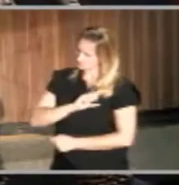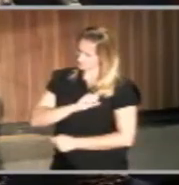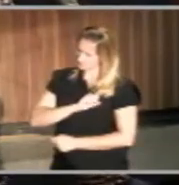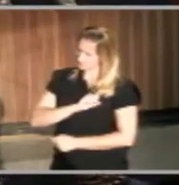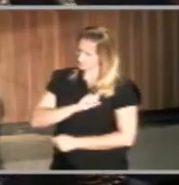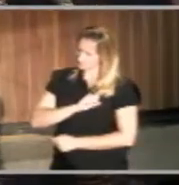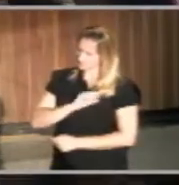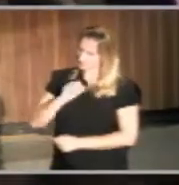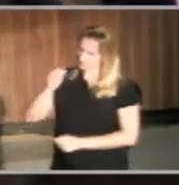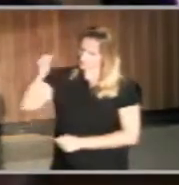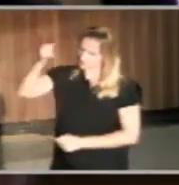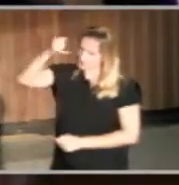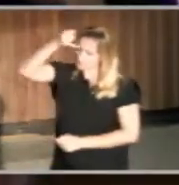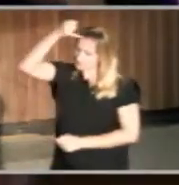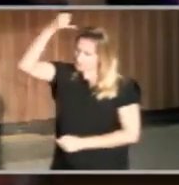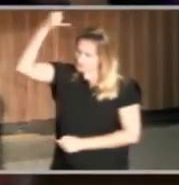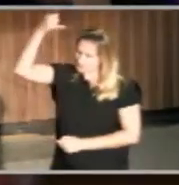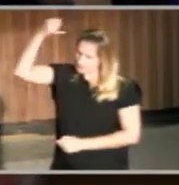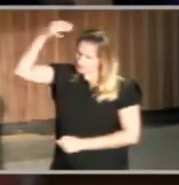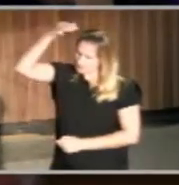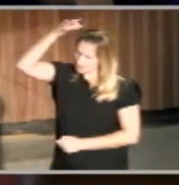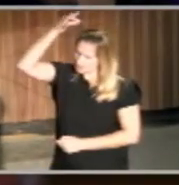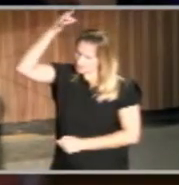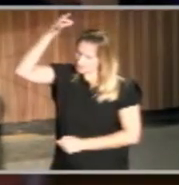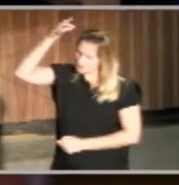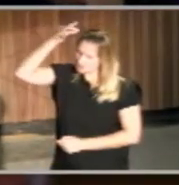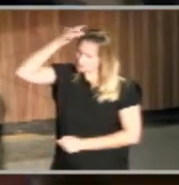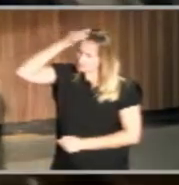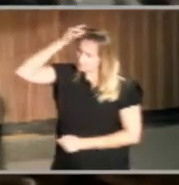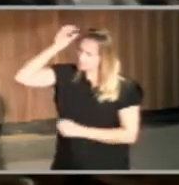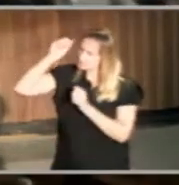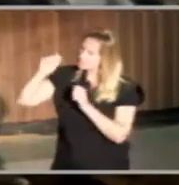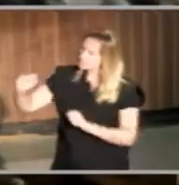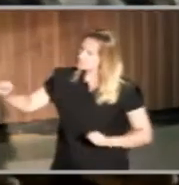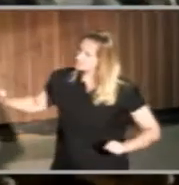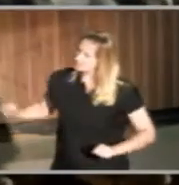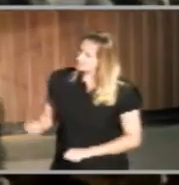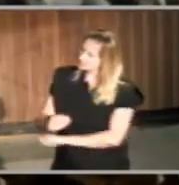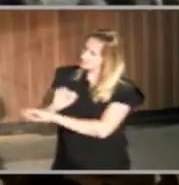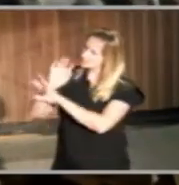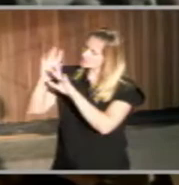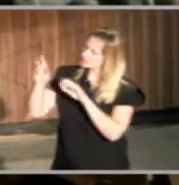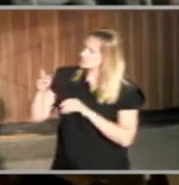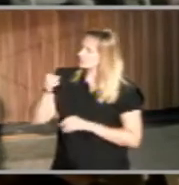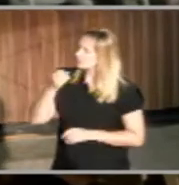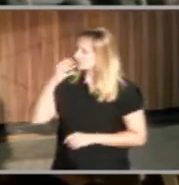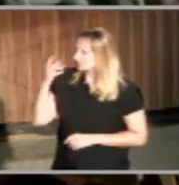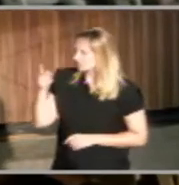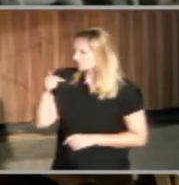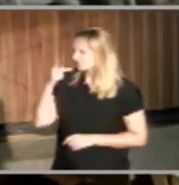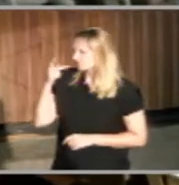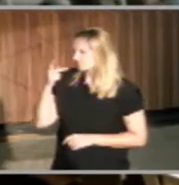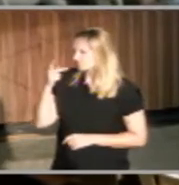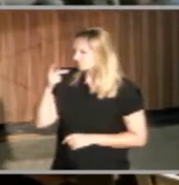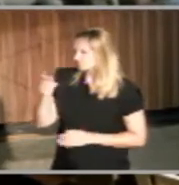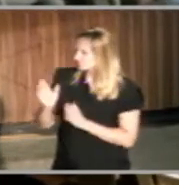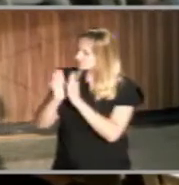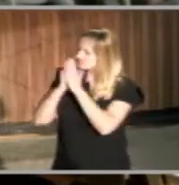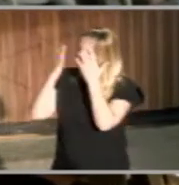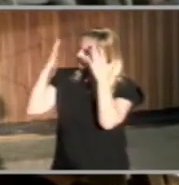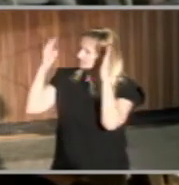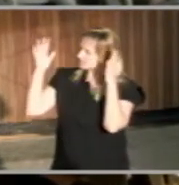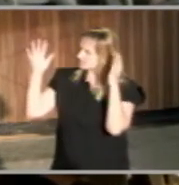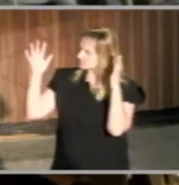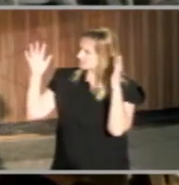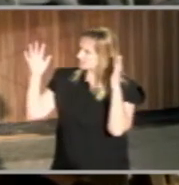unção do Teu Santo Espírito e que possamos ali Te glorificar, Te bendizer e Te exaltar. Abençoe nosso pastor